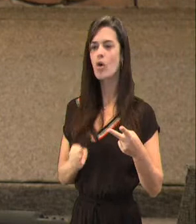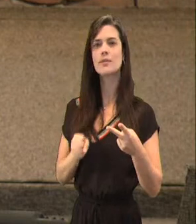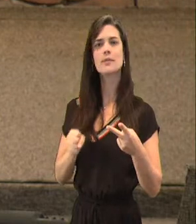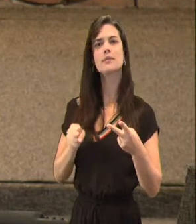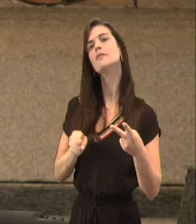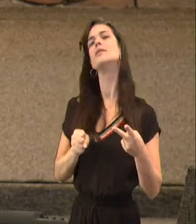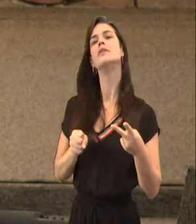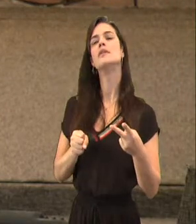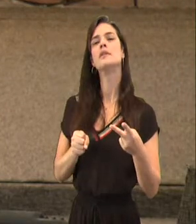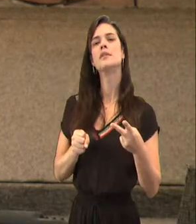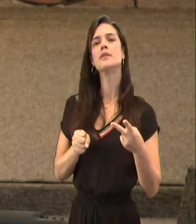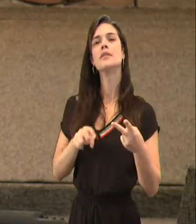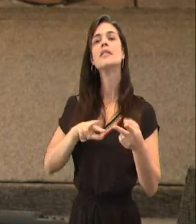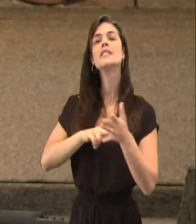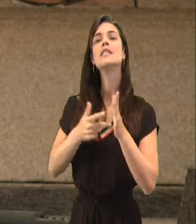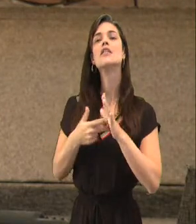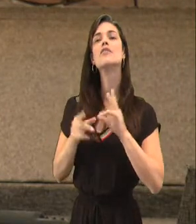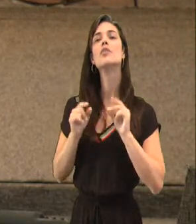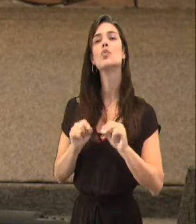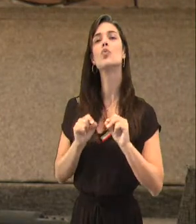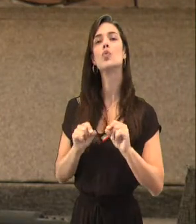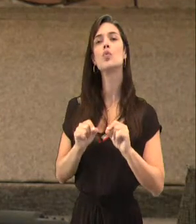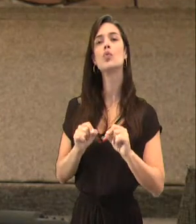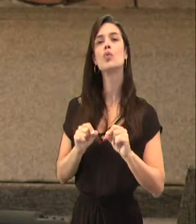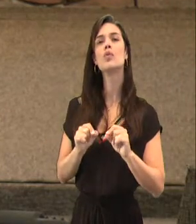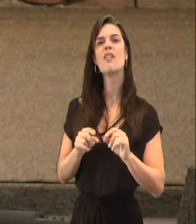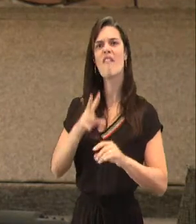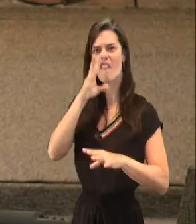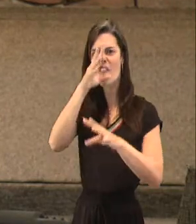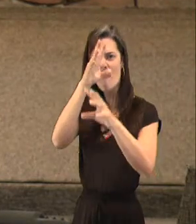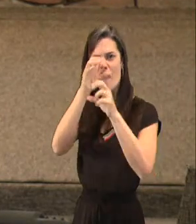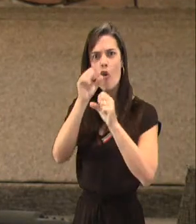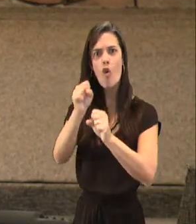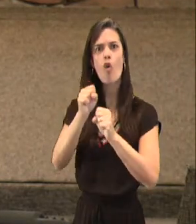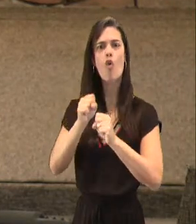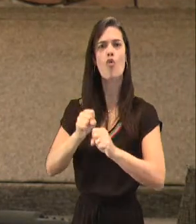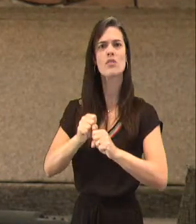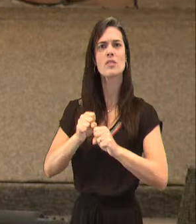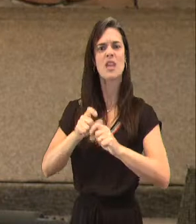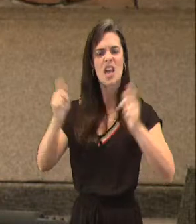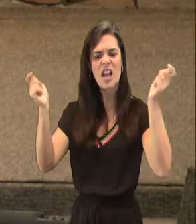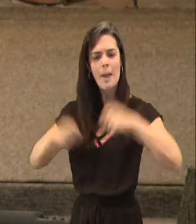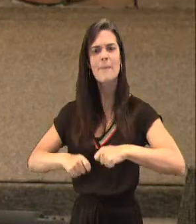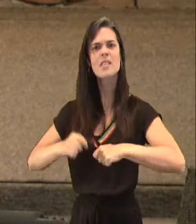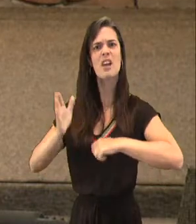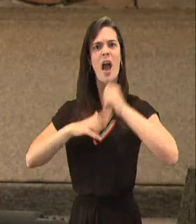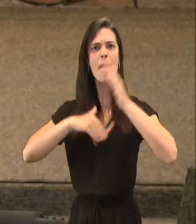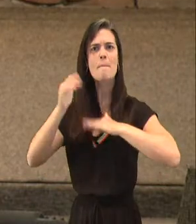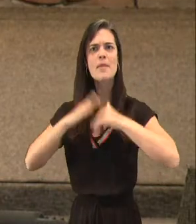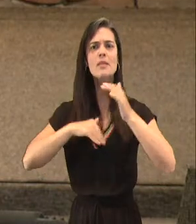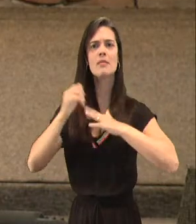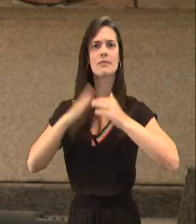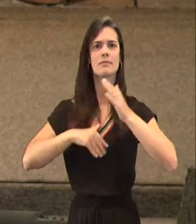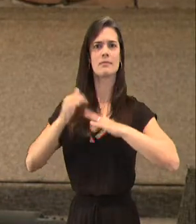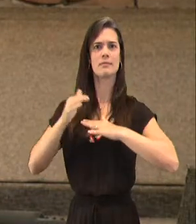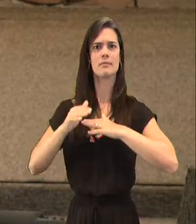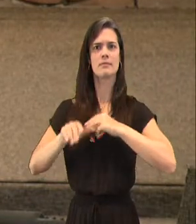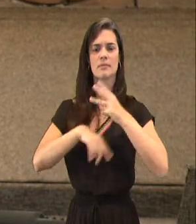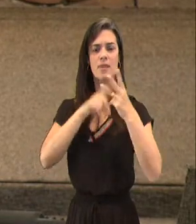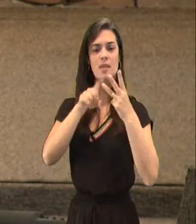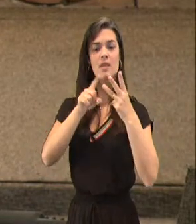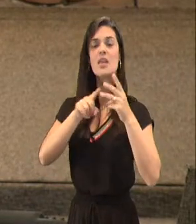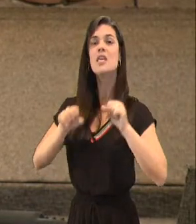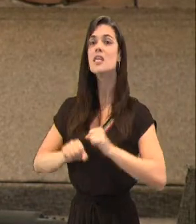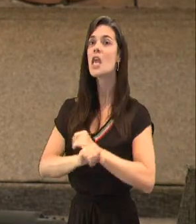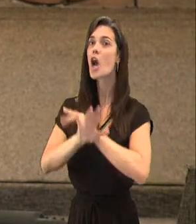é dunamis, significa poder, força, capacidade e habilidade. Tua é a